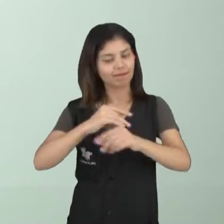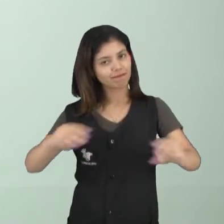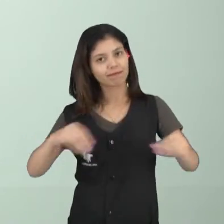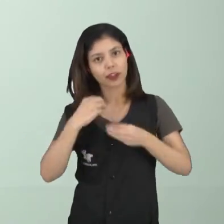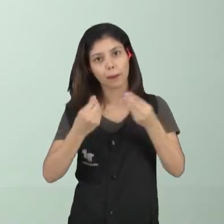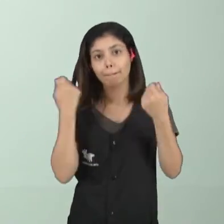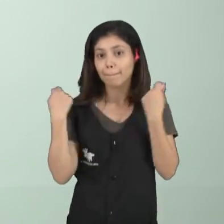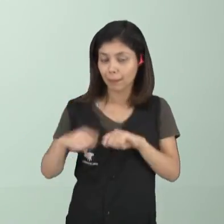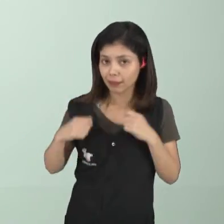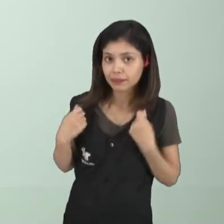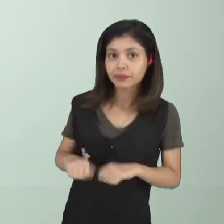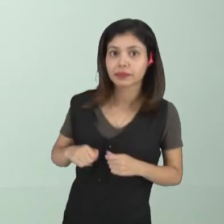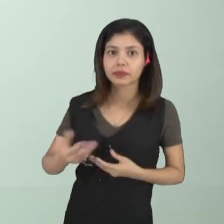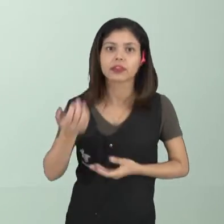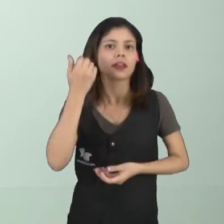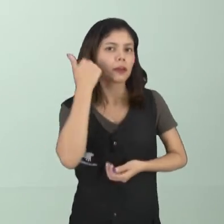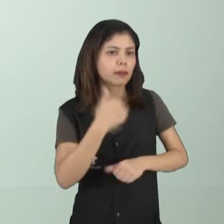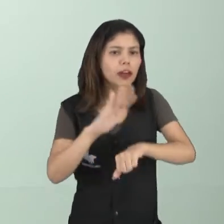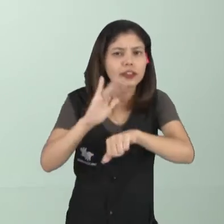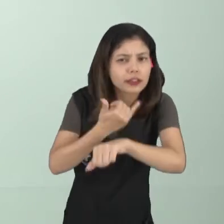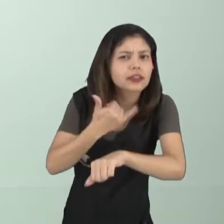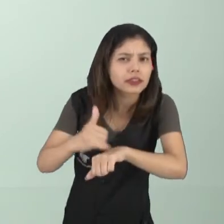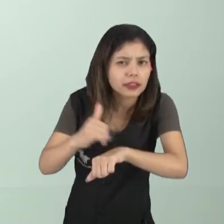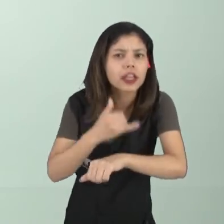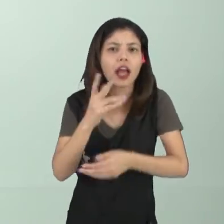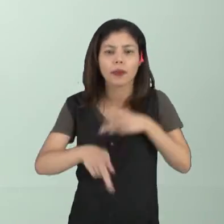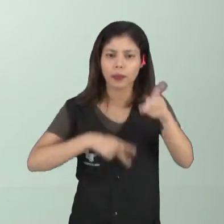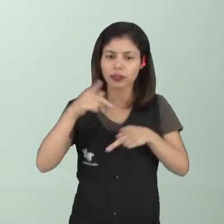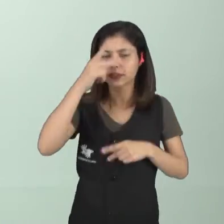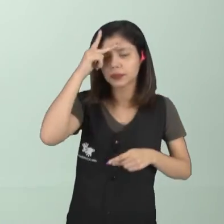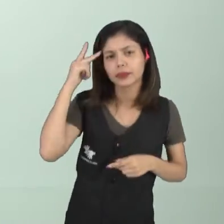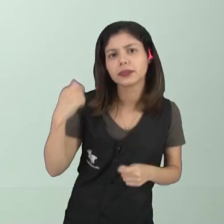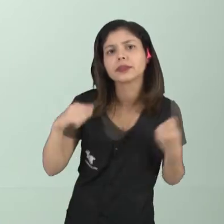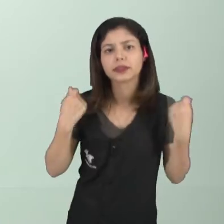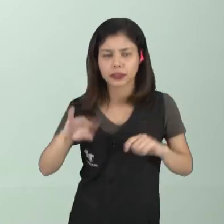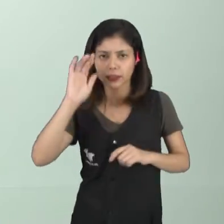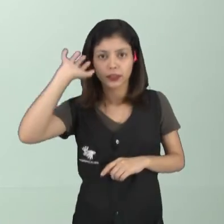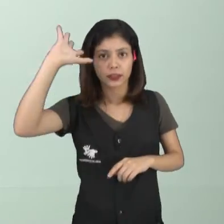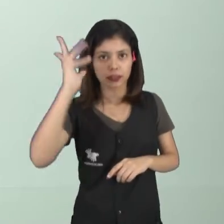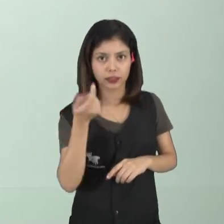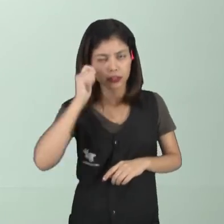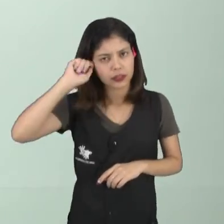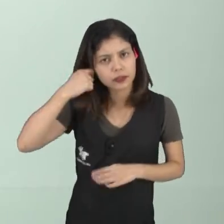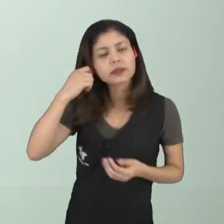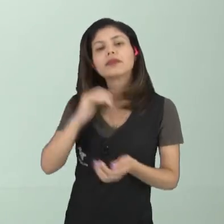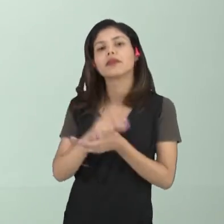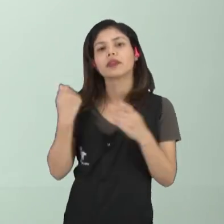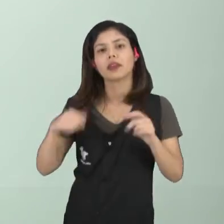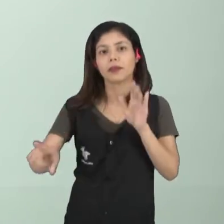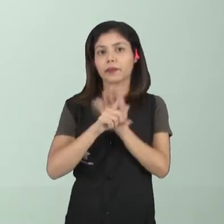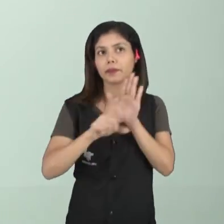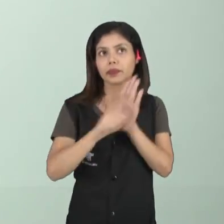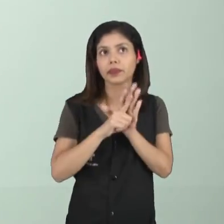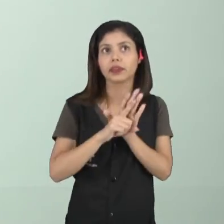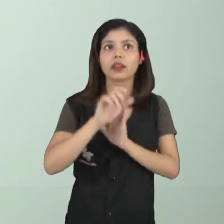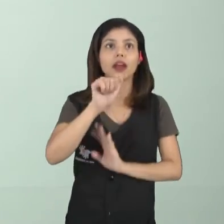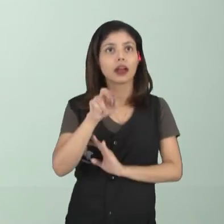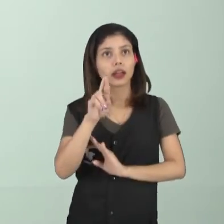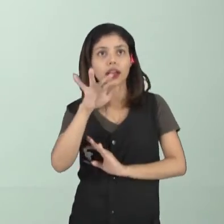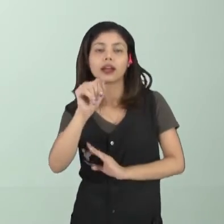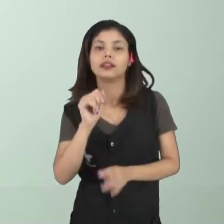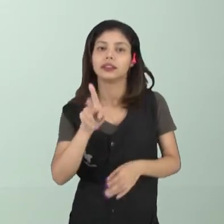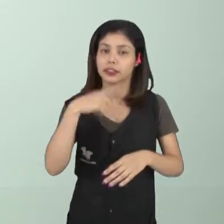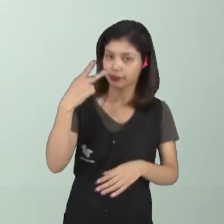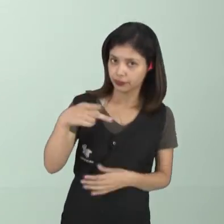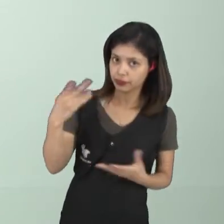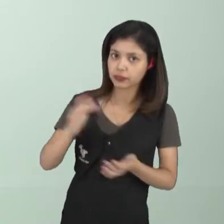Terra gente toma nesse momento a estratégico que mais a população negra precisava então de uma terra que a gente tem essa lei que